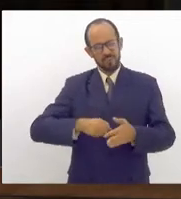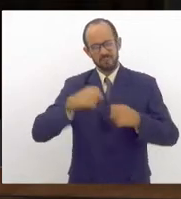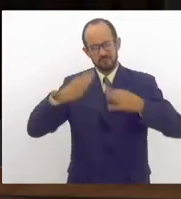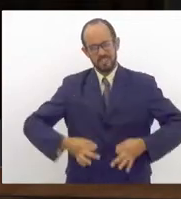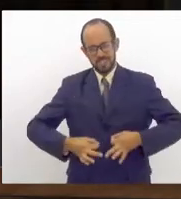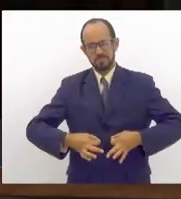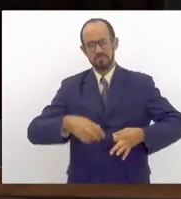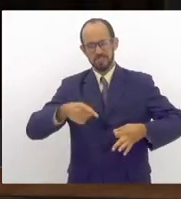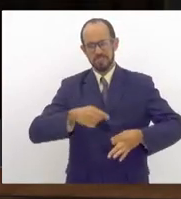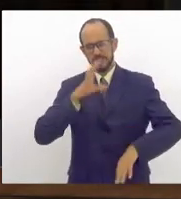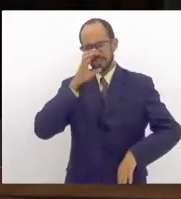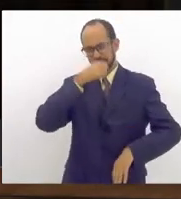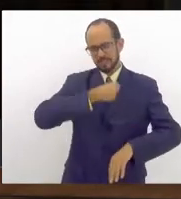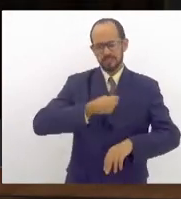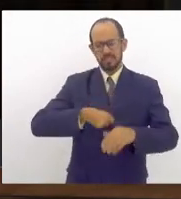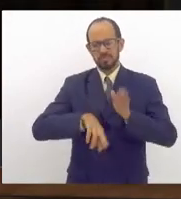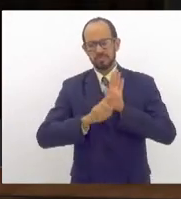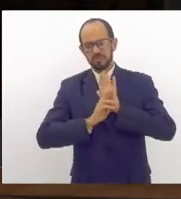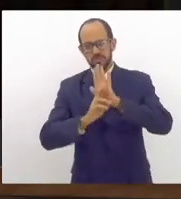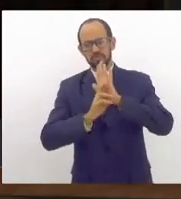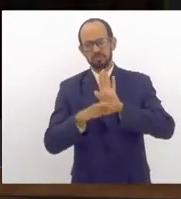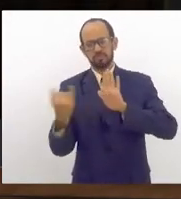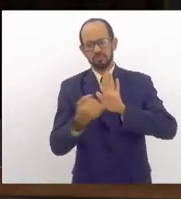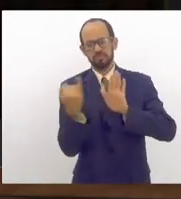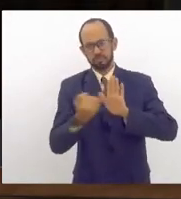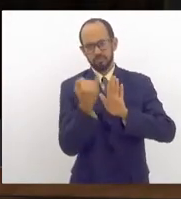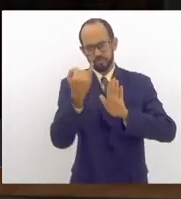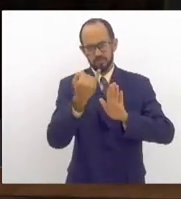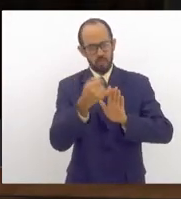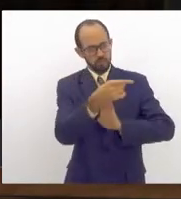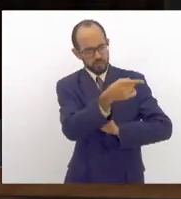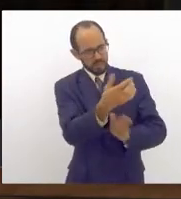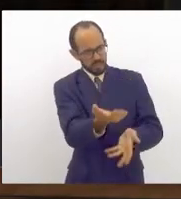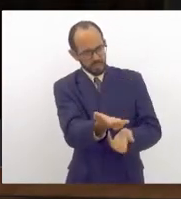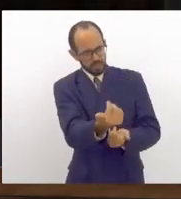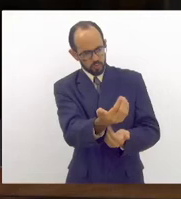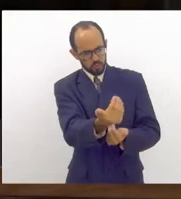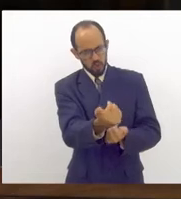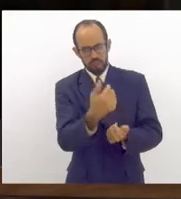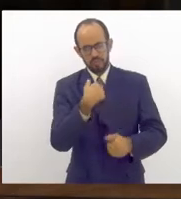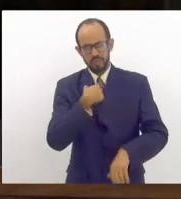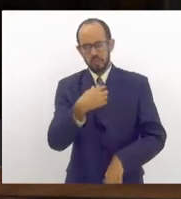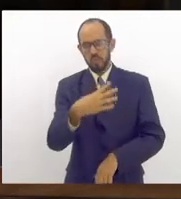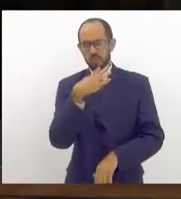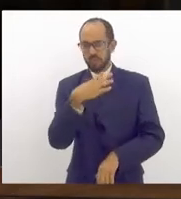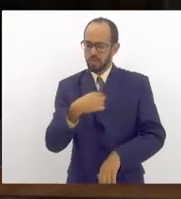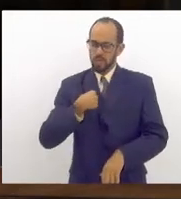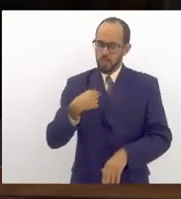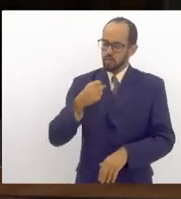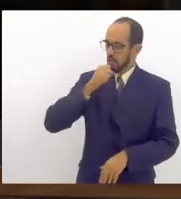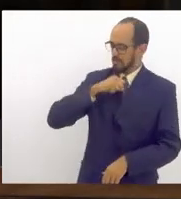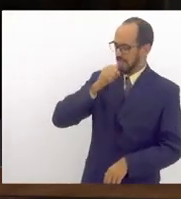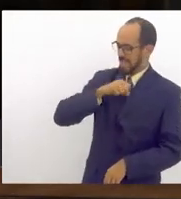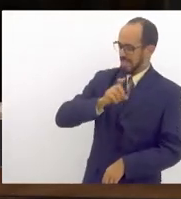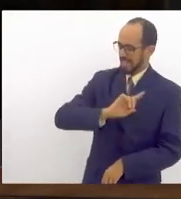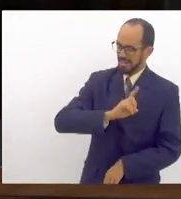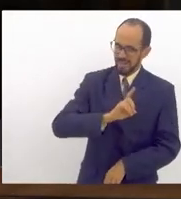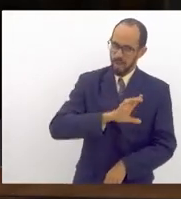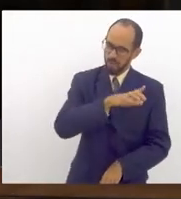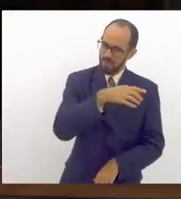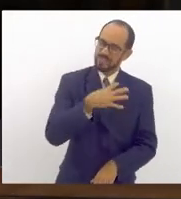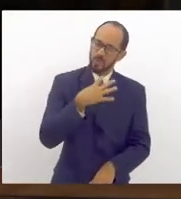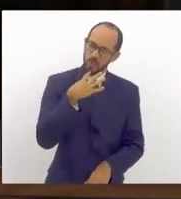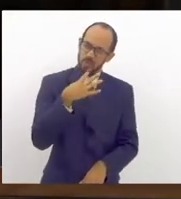resistência dessa representação tão importante você tão jovem que eu conheço não sou tão velha assim mas eu conheci bem menininha